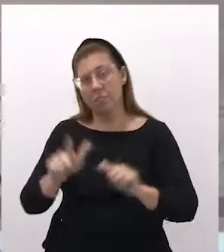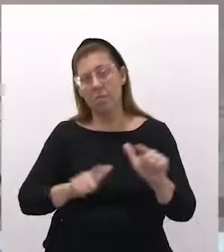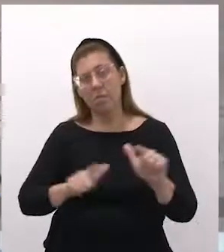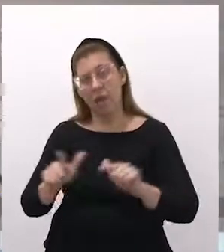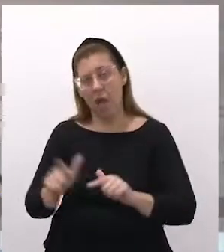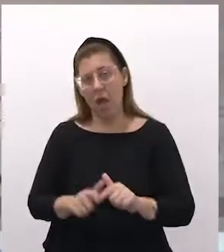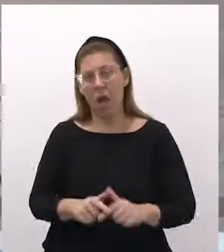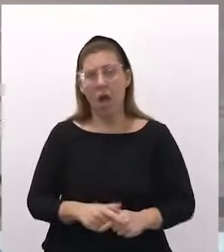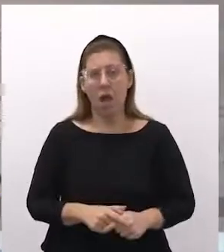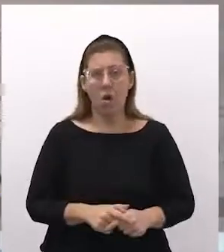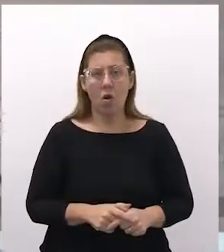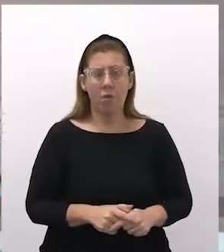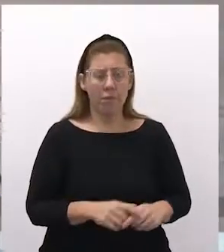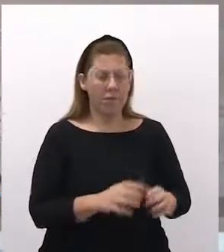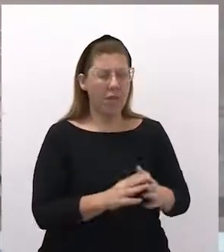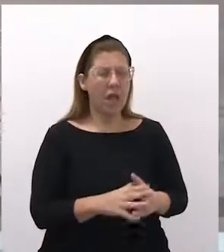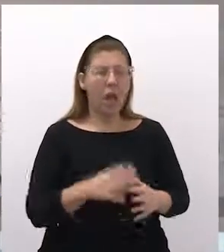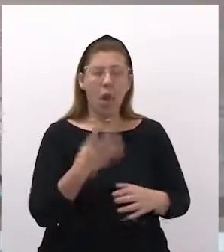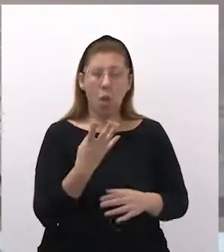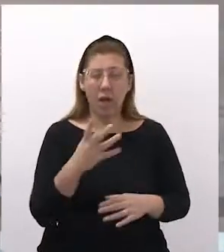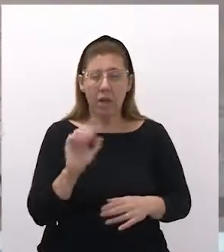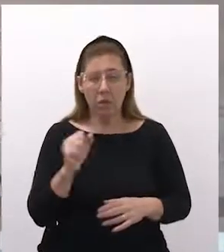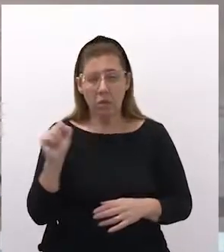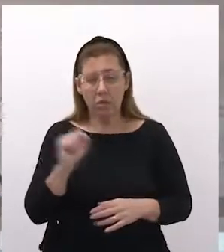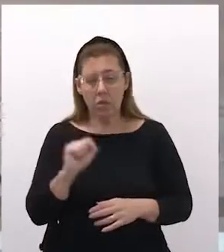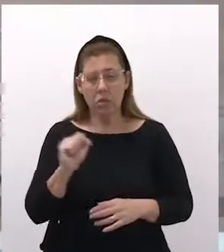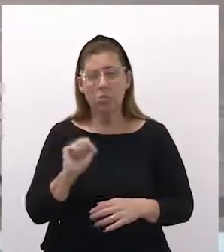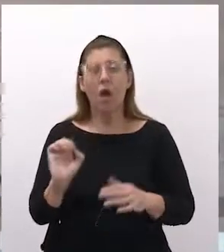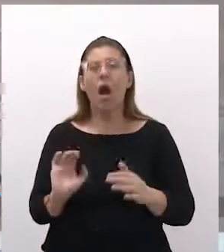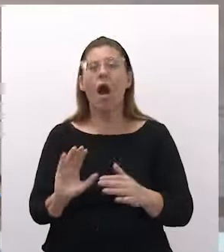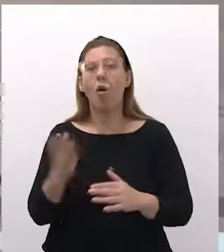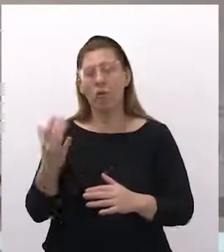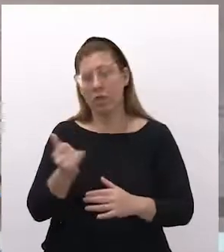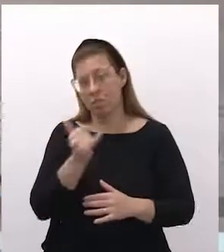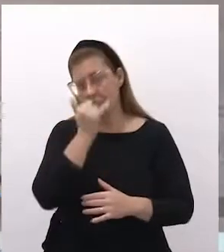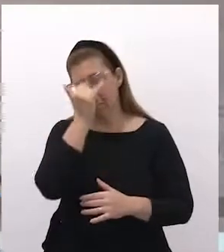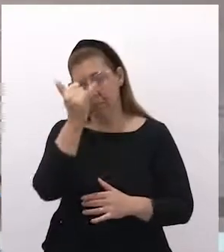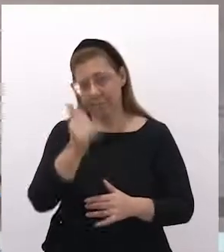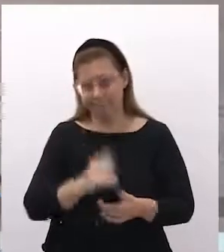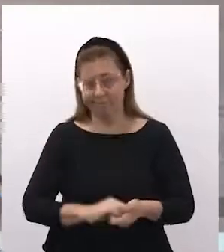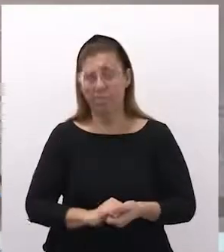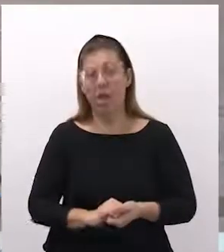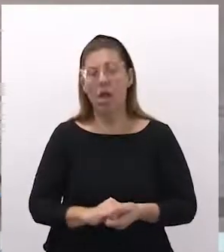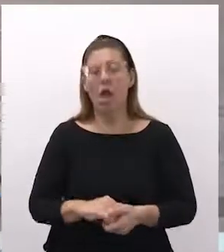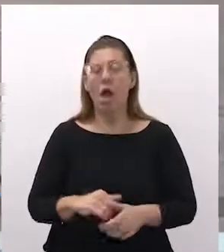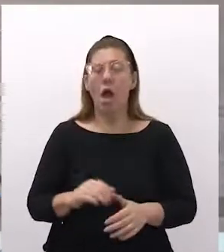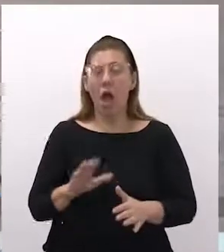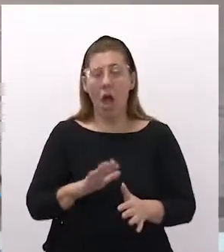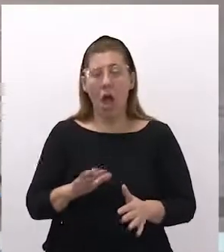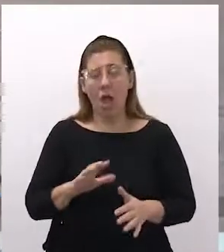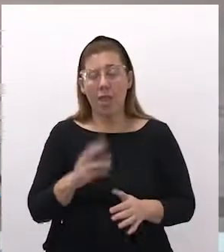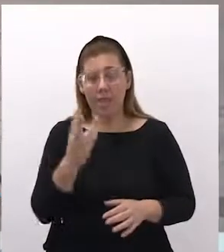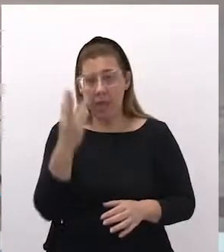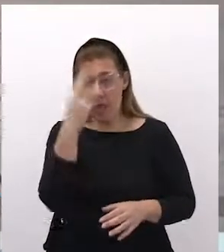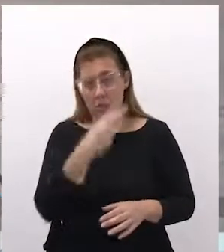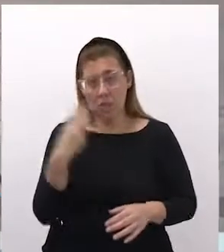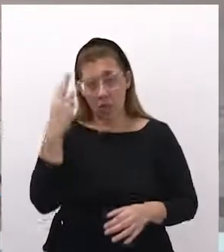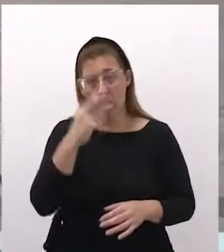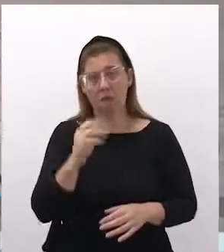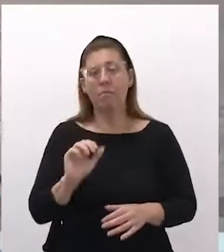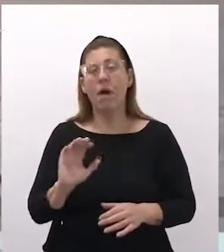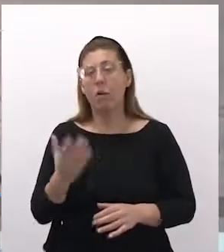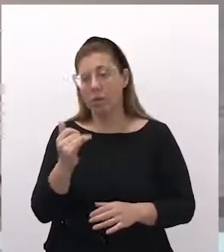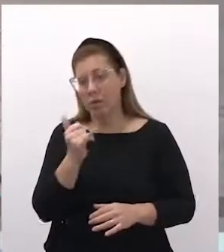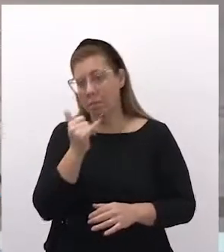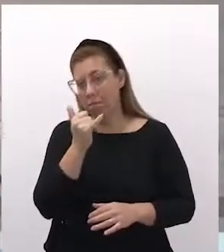cada 48 segundos, a gente tem um acidente de trabalho. A cada 3 horas e meia, tem uma morte no trabalho. Então,